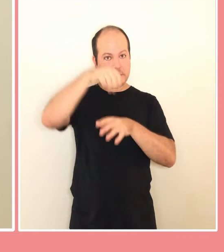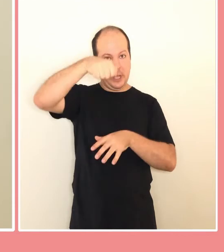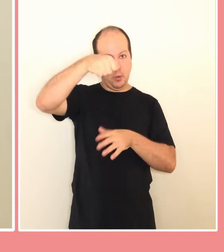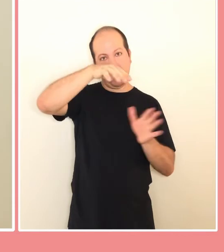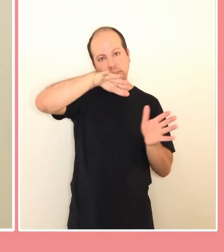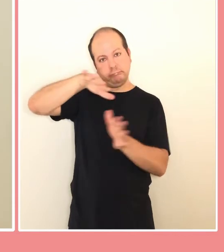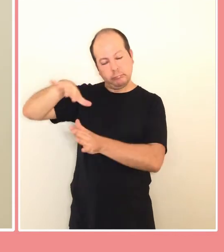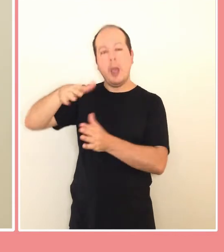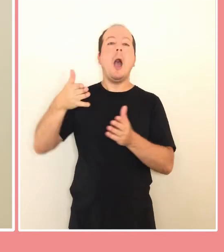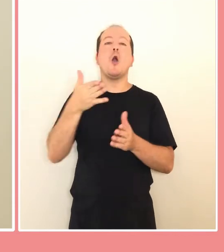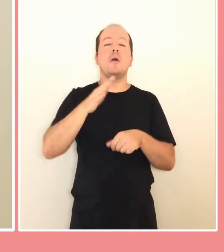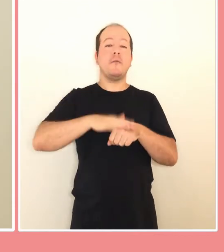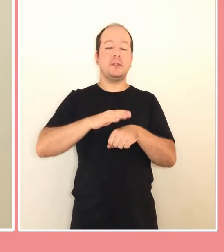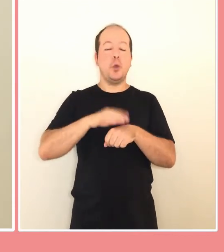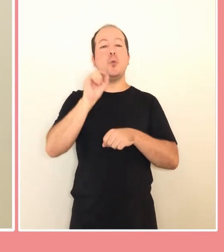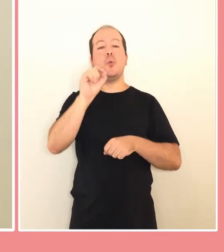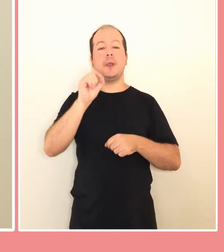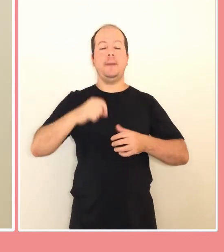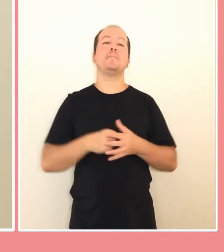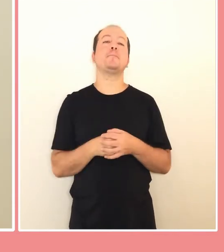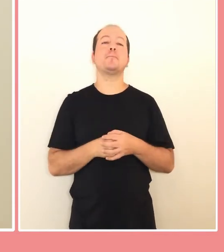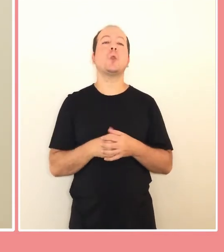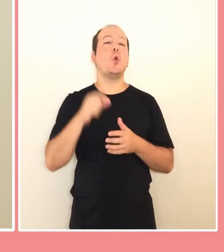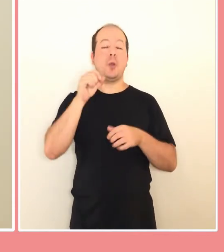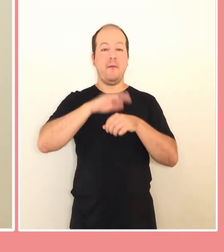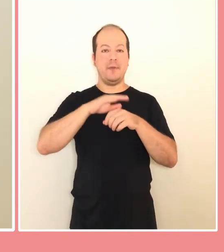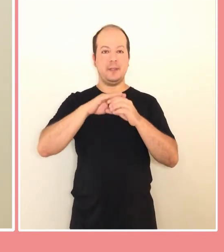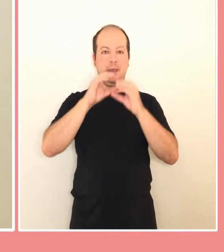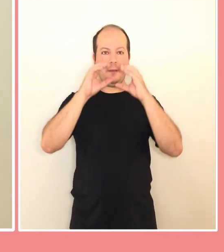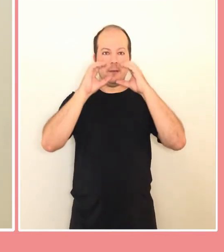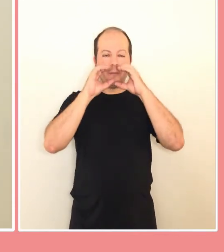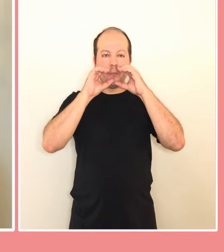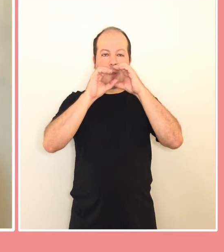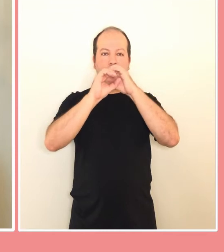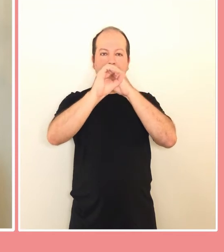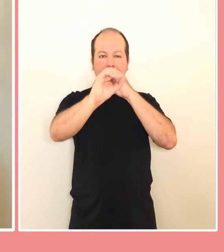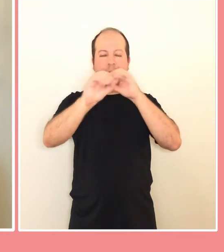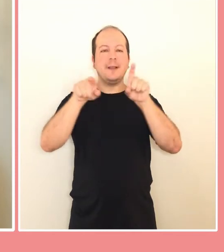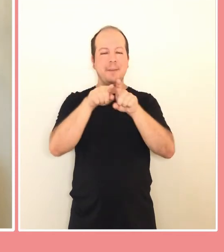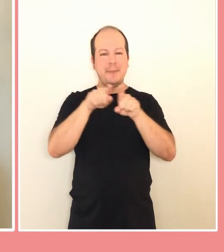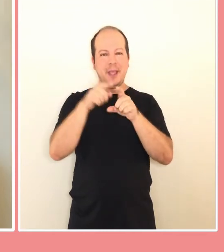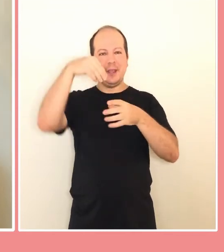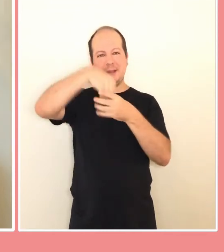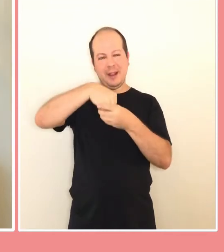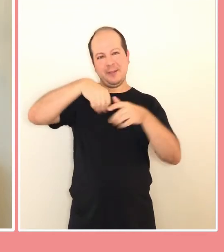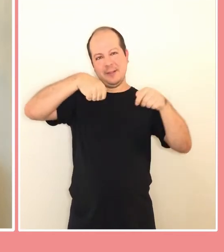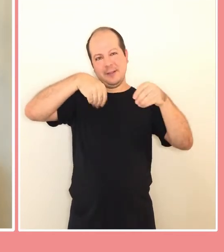Vamos começar a construir o dispositivo de sopro, o nosso instrumento de sopro, para acoplar na máscara.